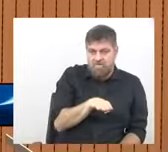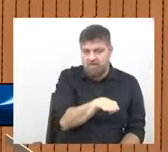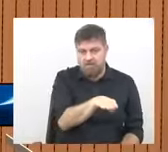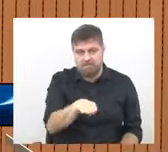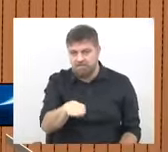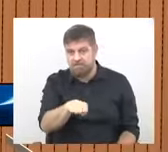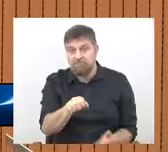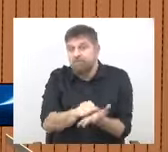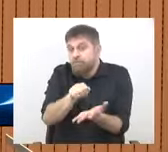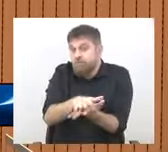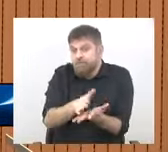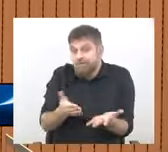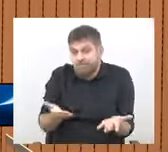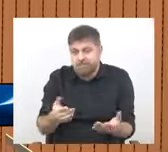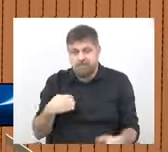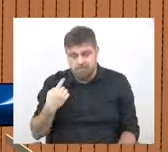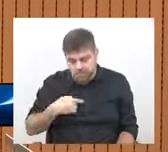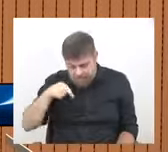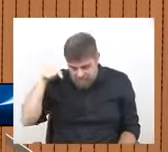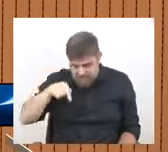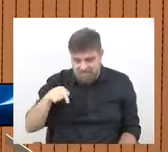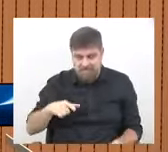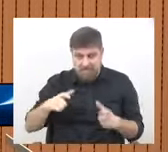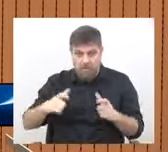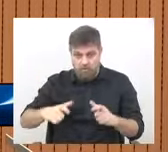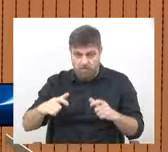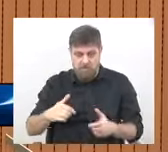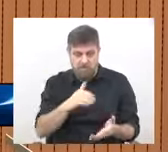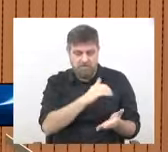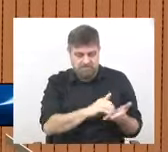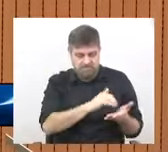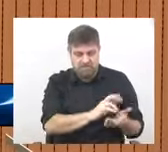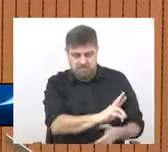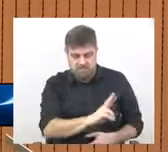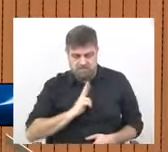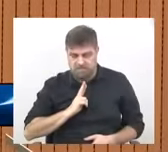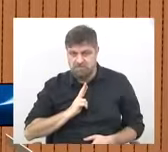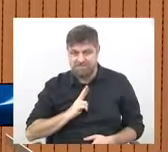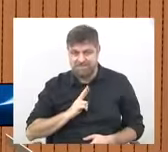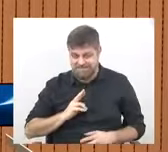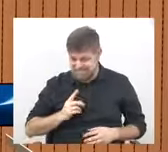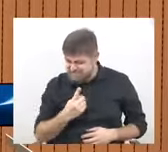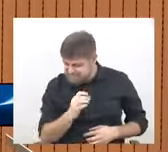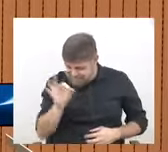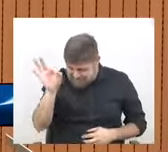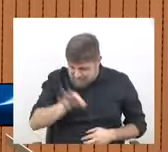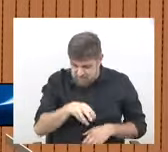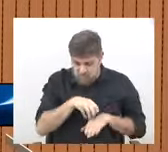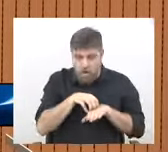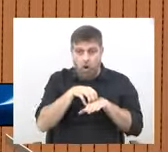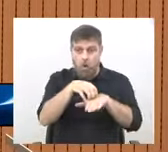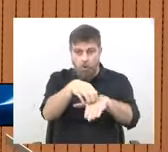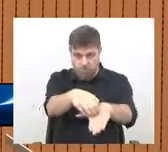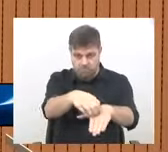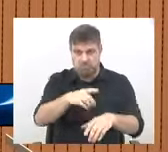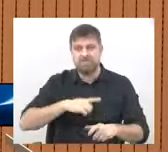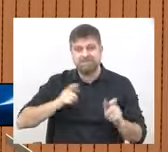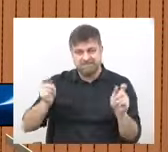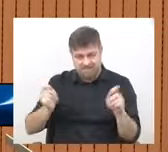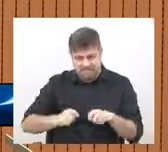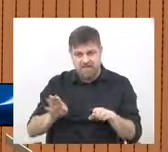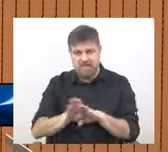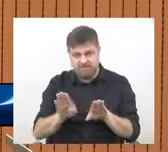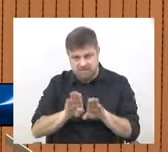transporte coletivo, só que nesses trechos ele já adiantou que ele não será totalmente exclusivo, haverá a possibilidade de você